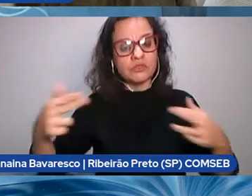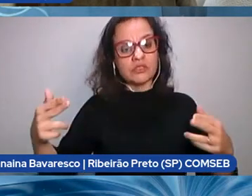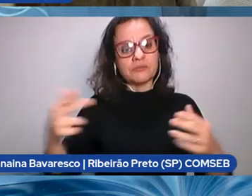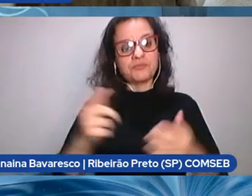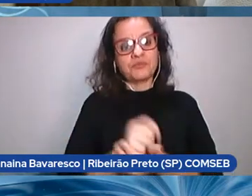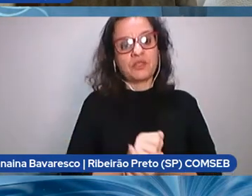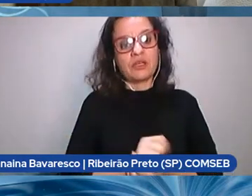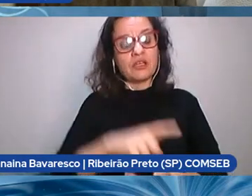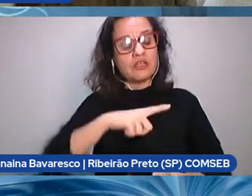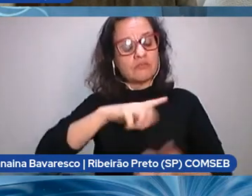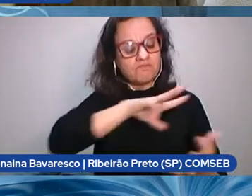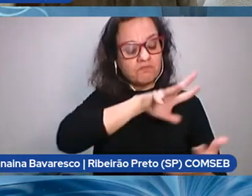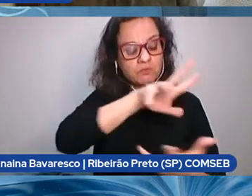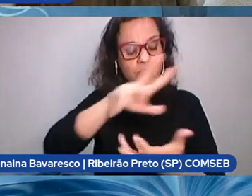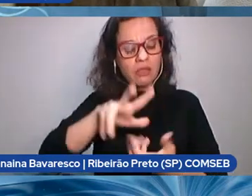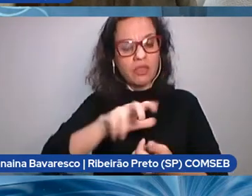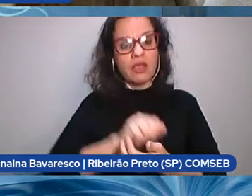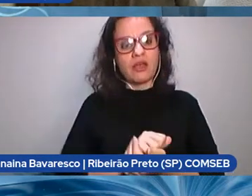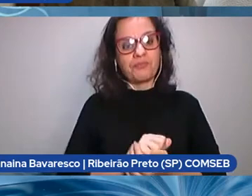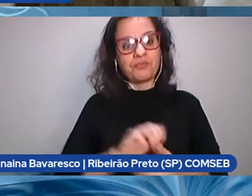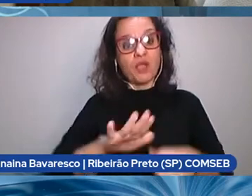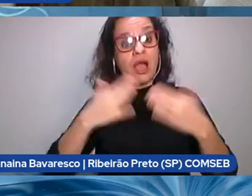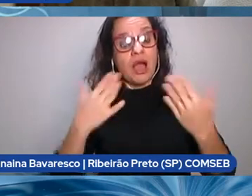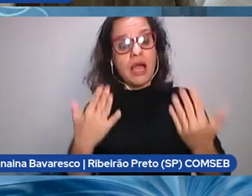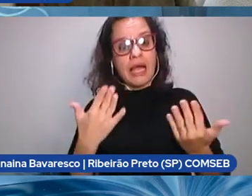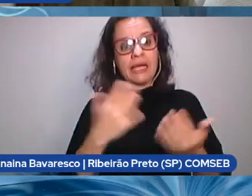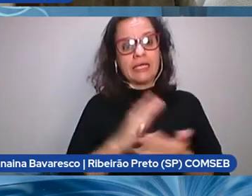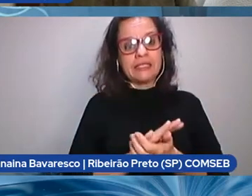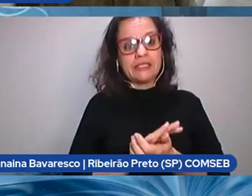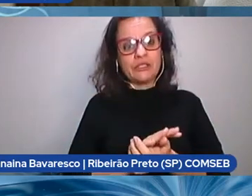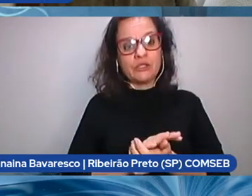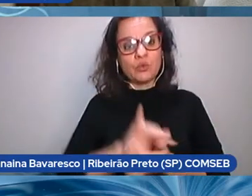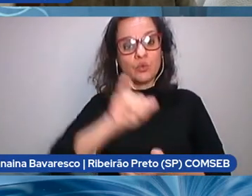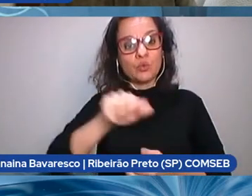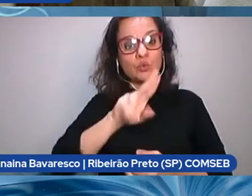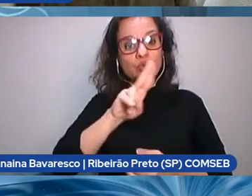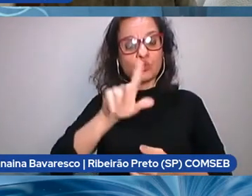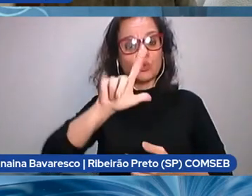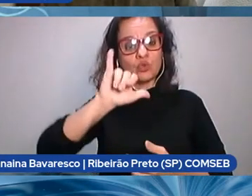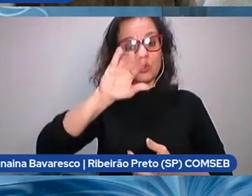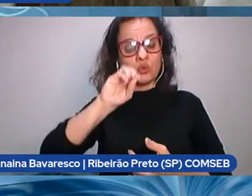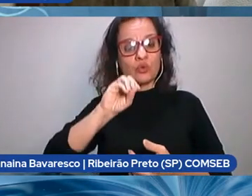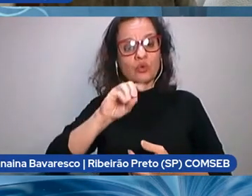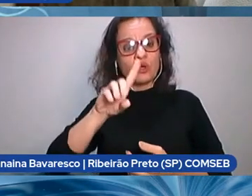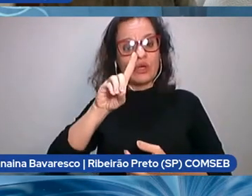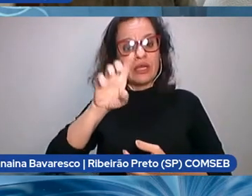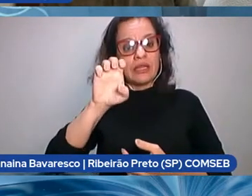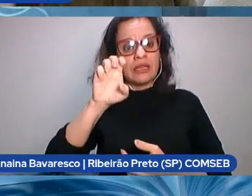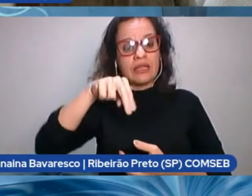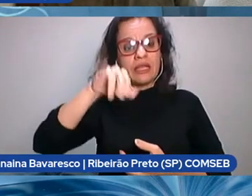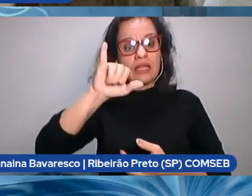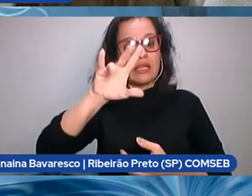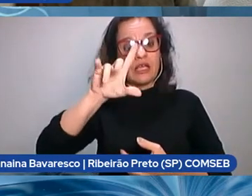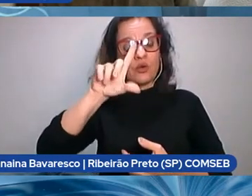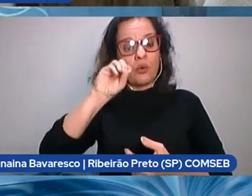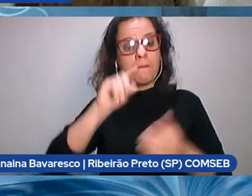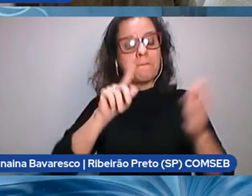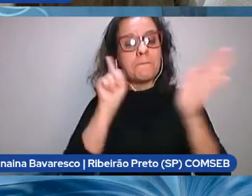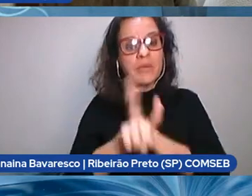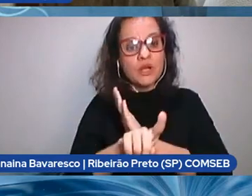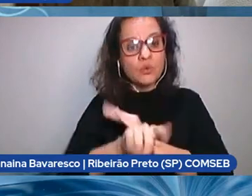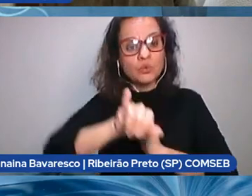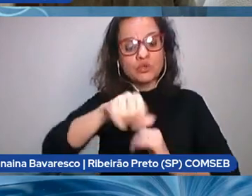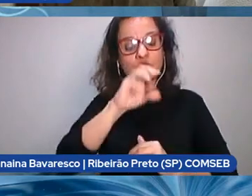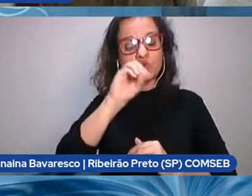aqui terrena, né? E aí, Júlio, o Denilo pergunta o seguinte, Denilo